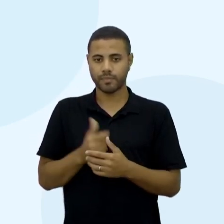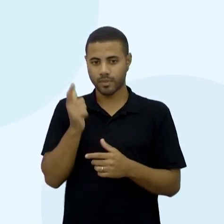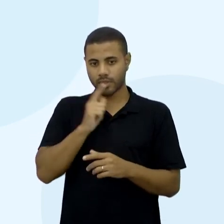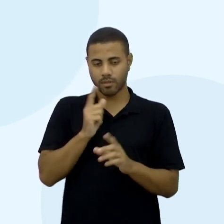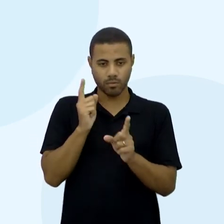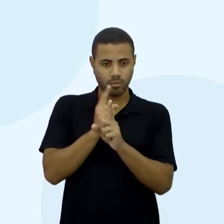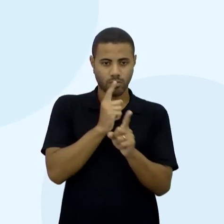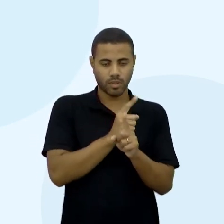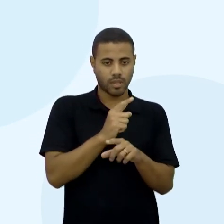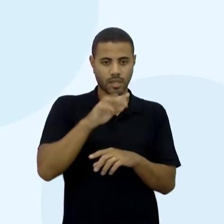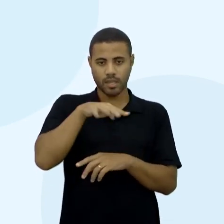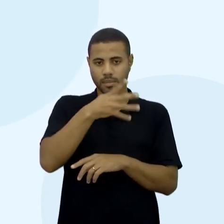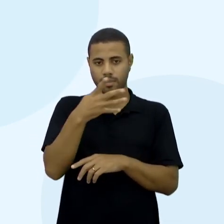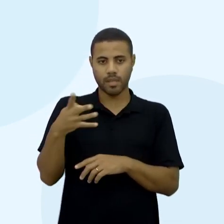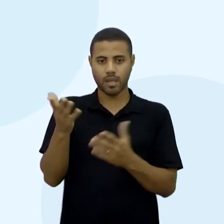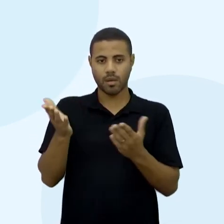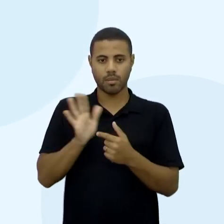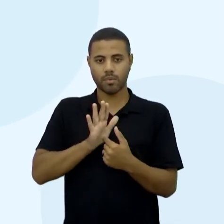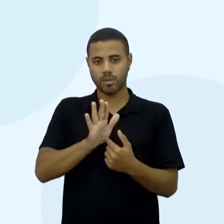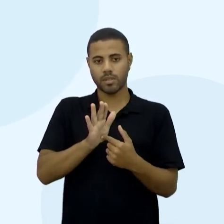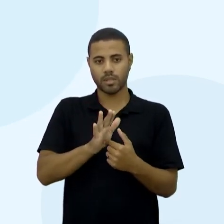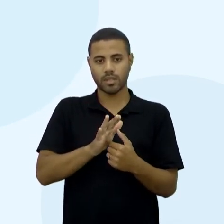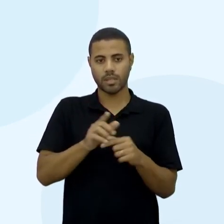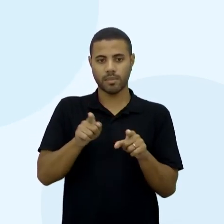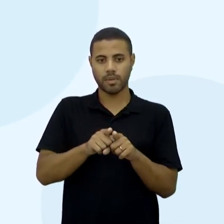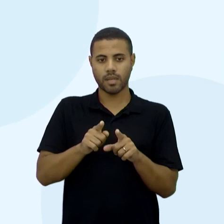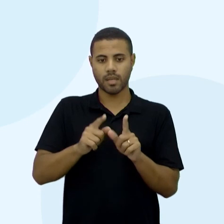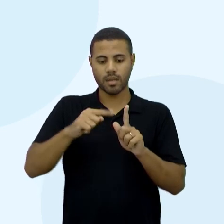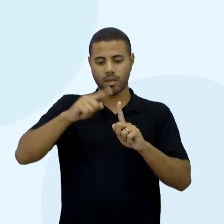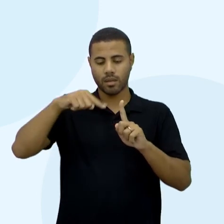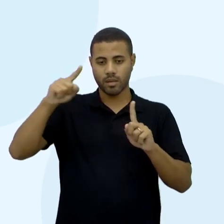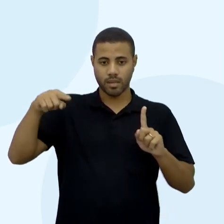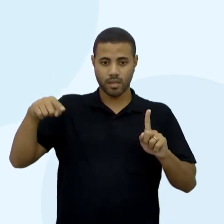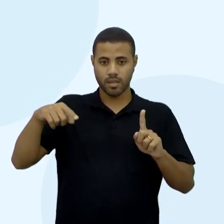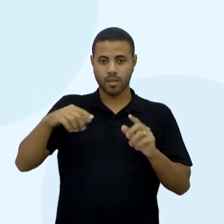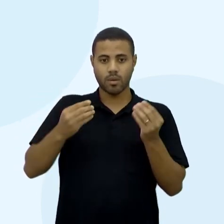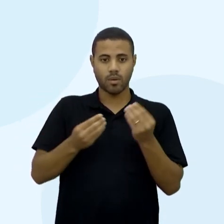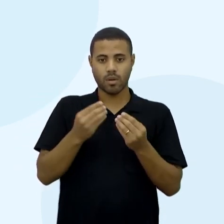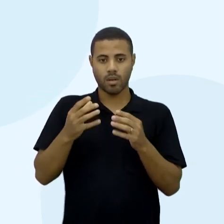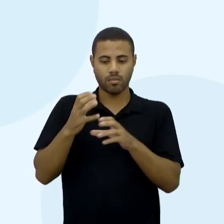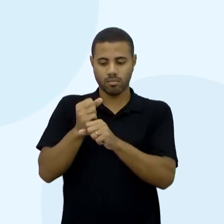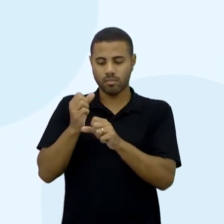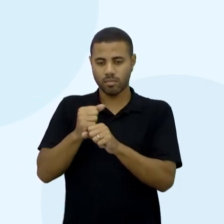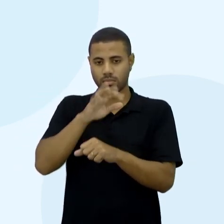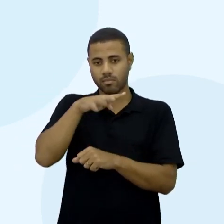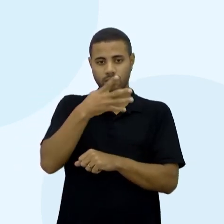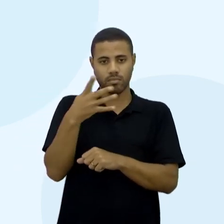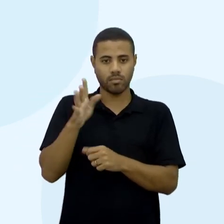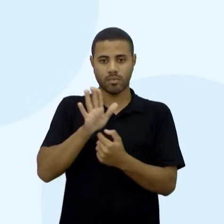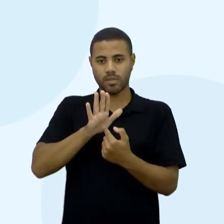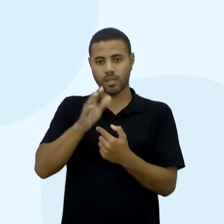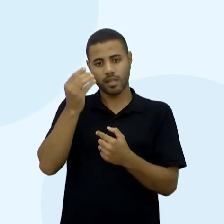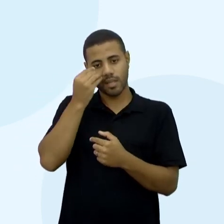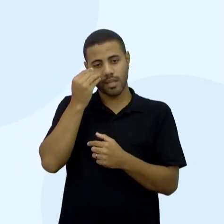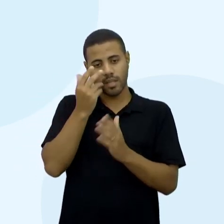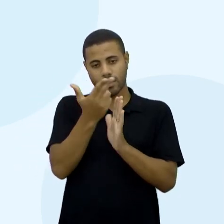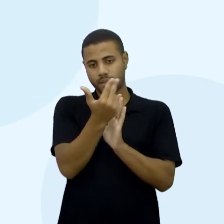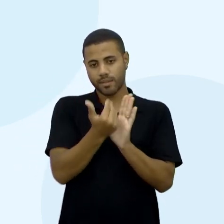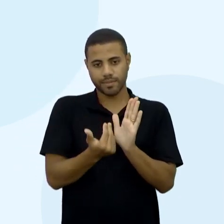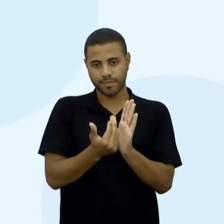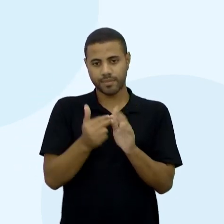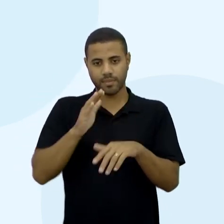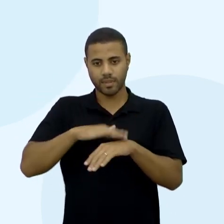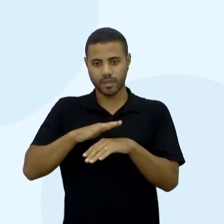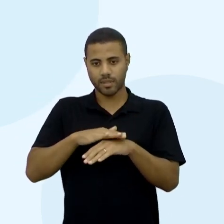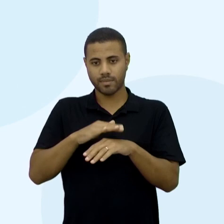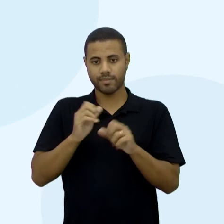tabela. Agora, a gente vai desenhar o gráfico, tá bom? Pegar esses dados e tentar desenhar o gráfico aí de espaço por